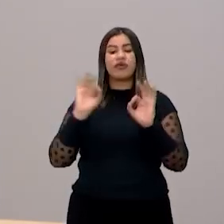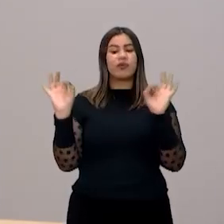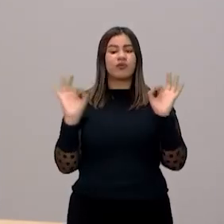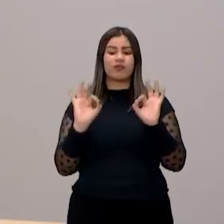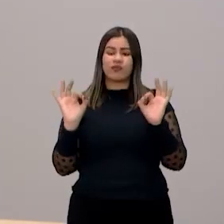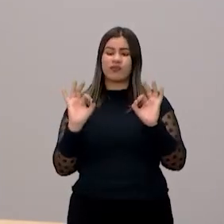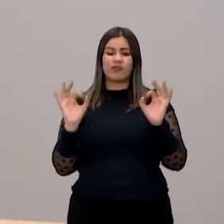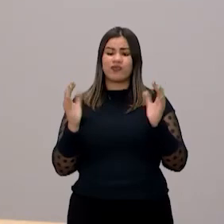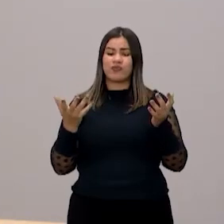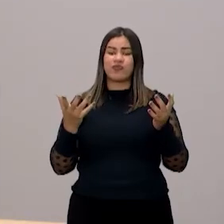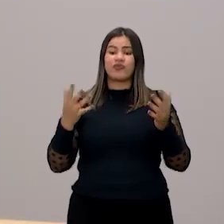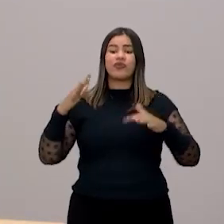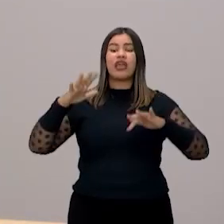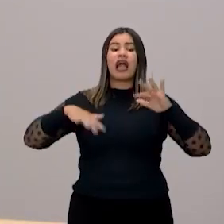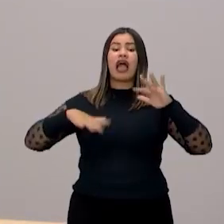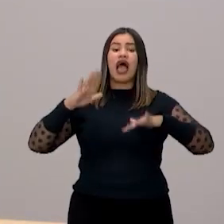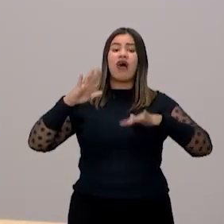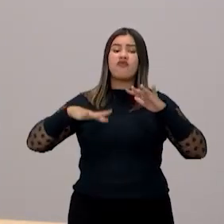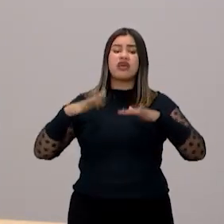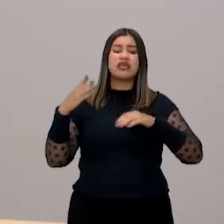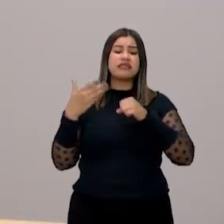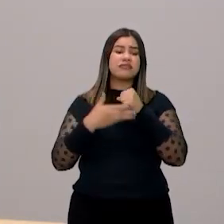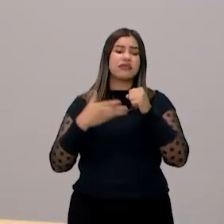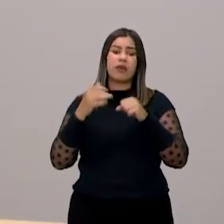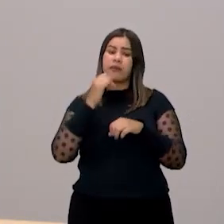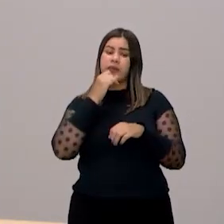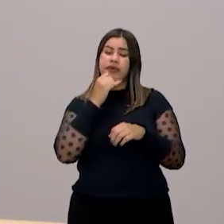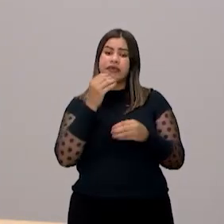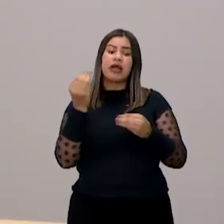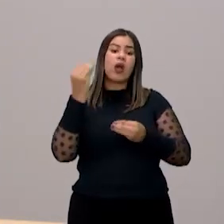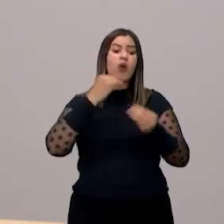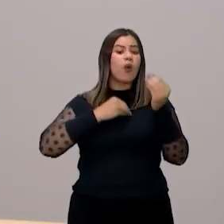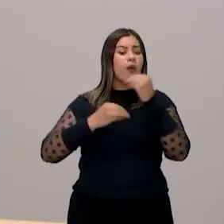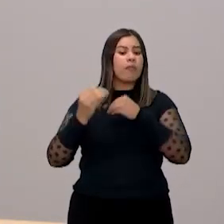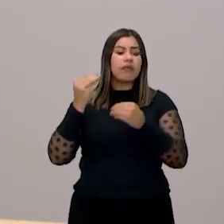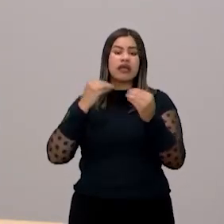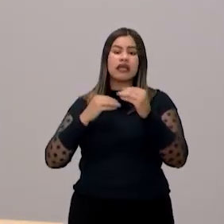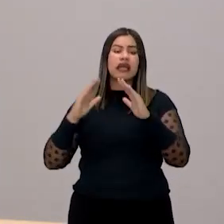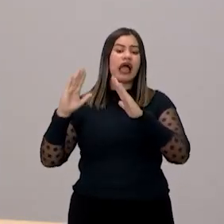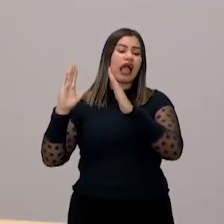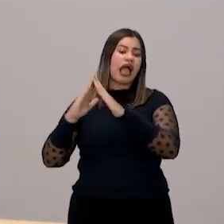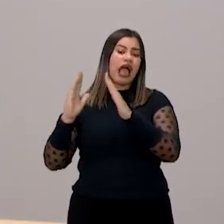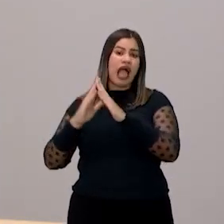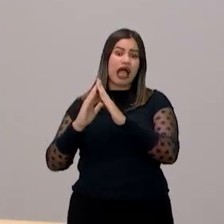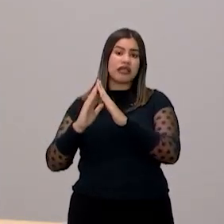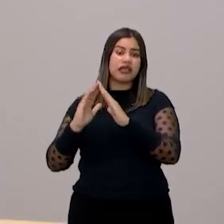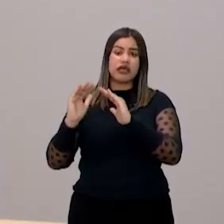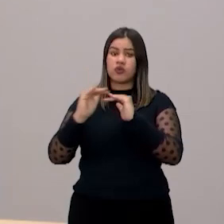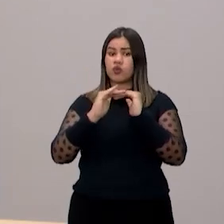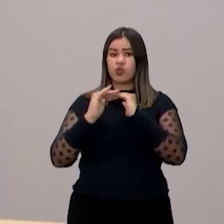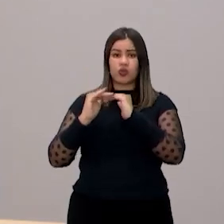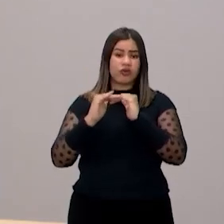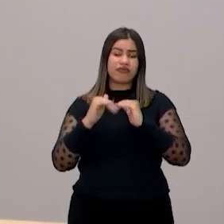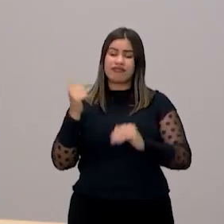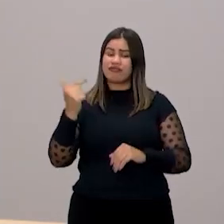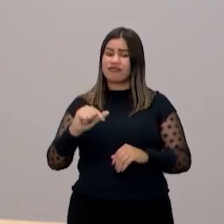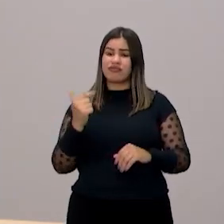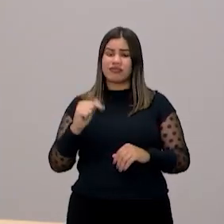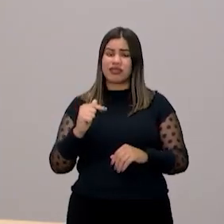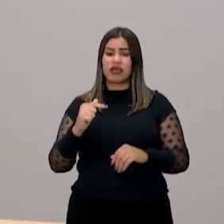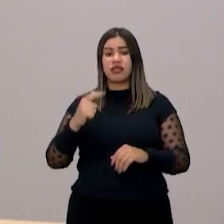mesmas oportunidades, às vezes até coisas básicas, alimentação, moradia digna. Como é que a gente pode